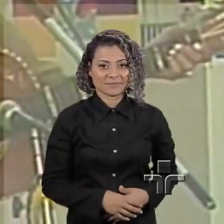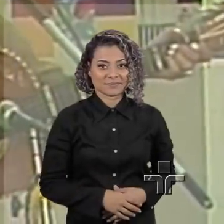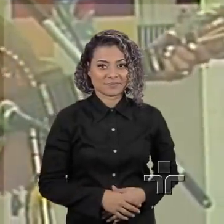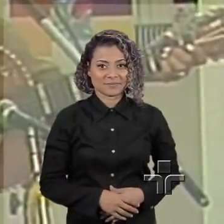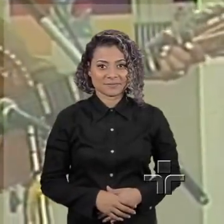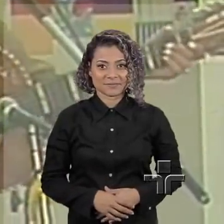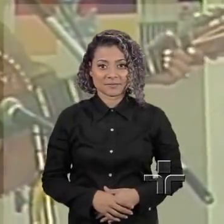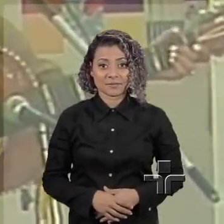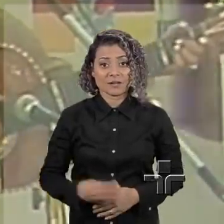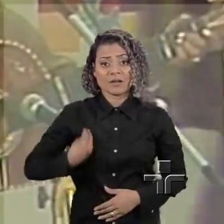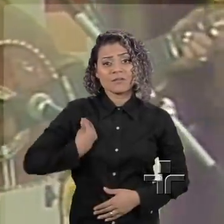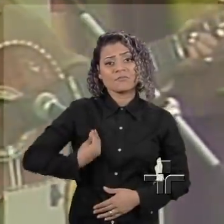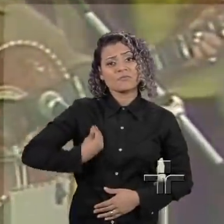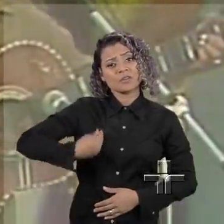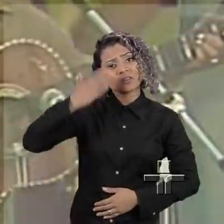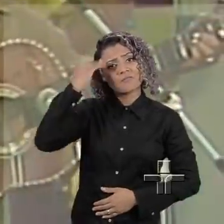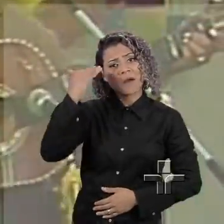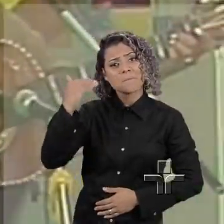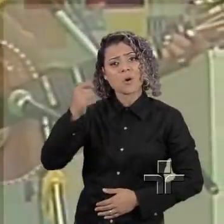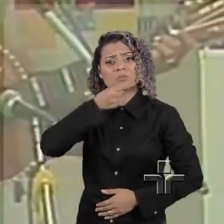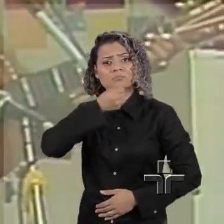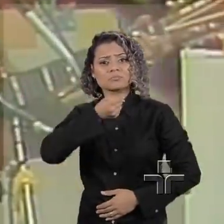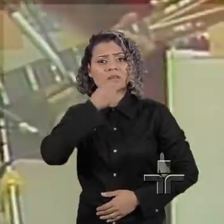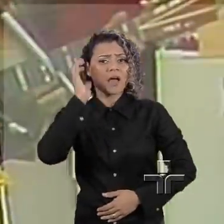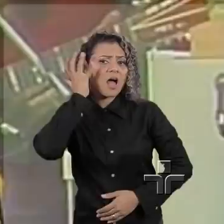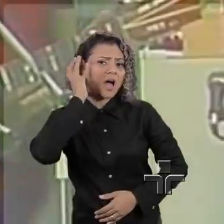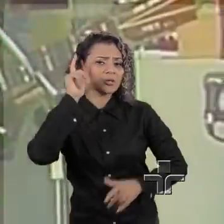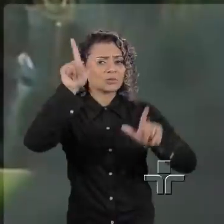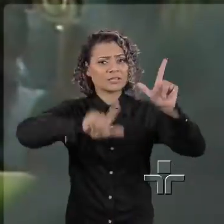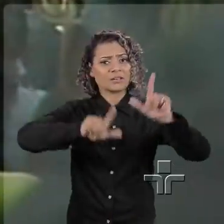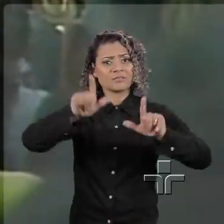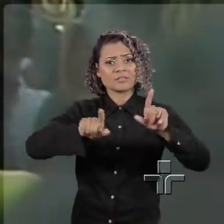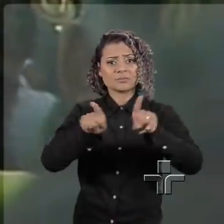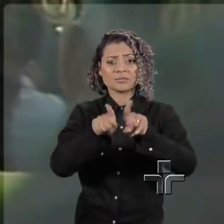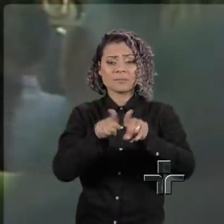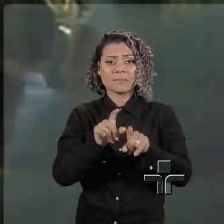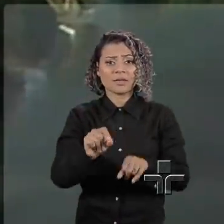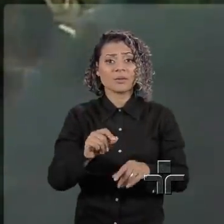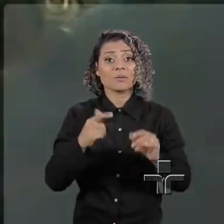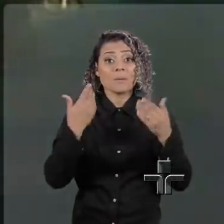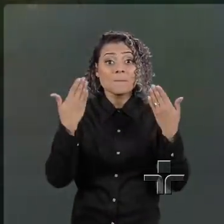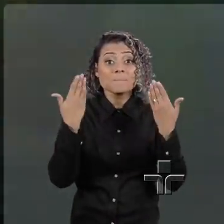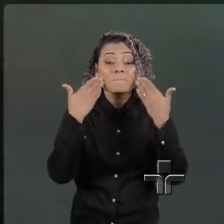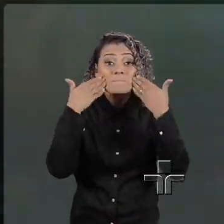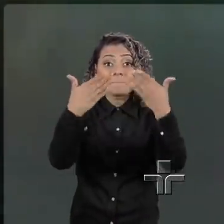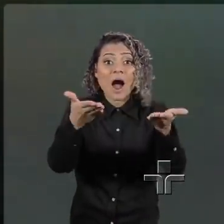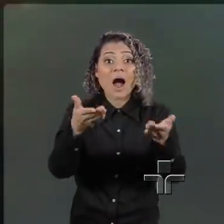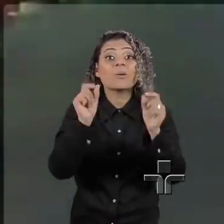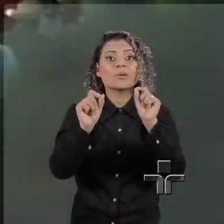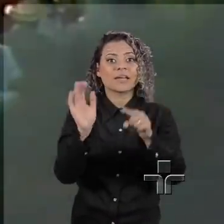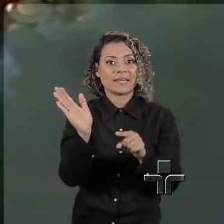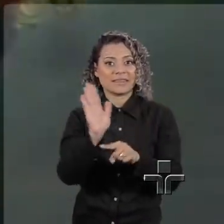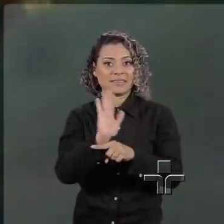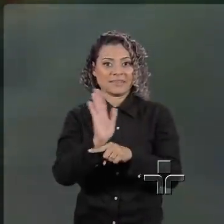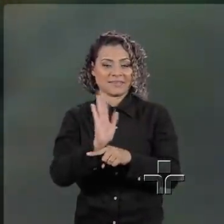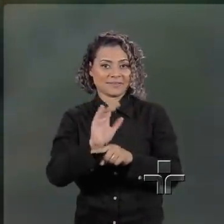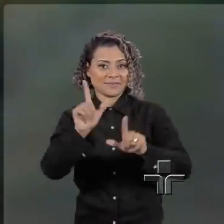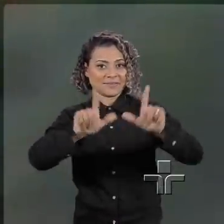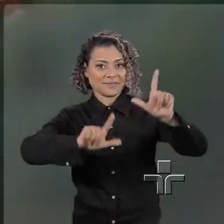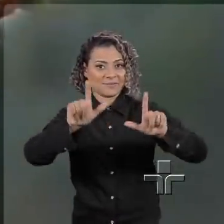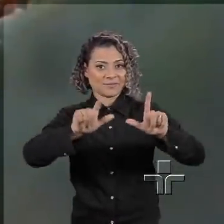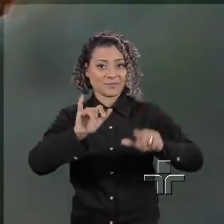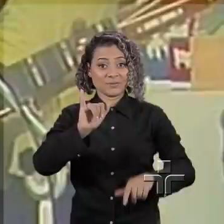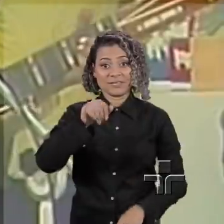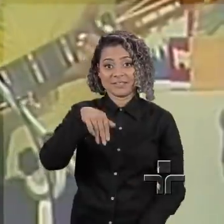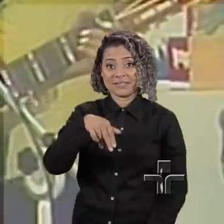A vida de uma das maiores apresentadoras do rádio e TV do país foi parar nas telonas. O documentário